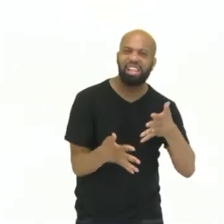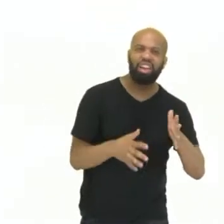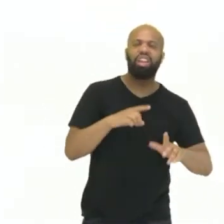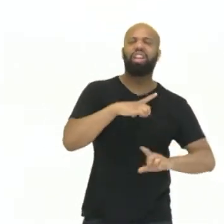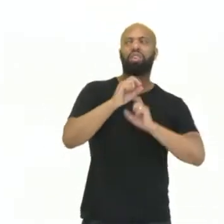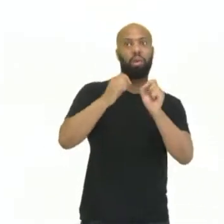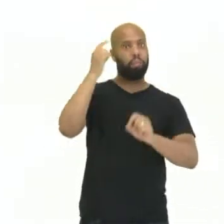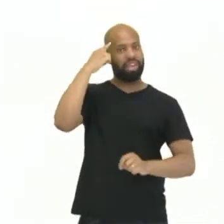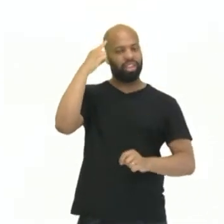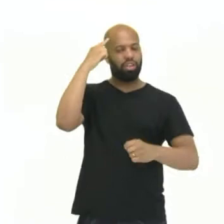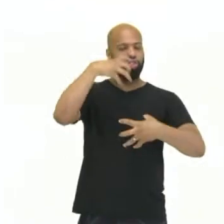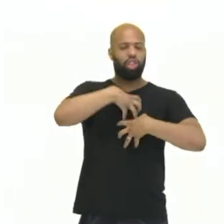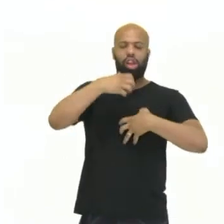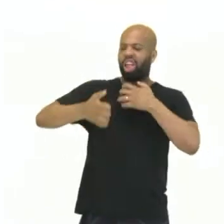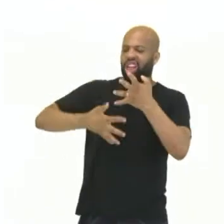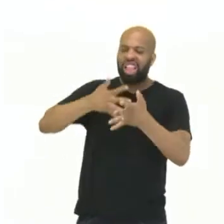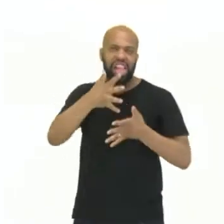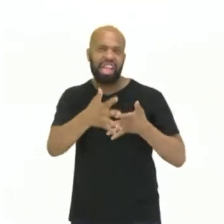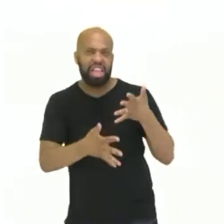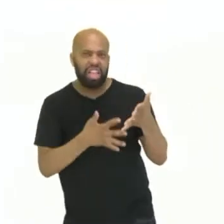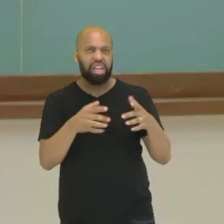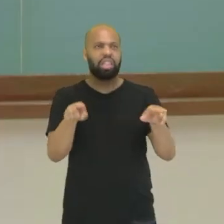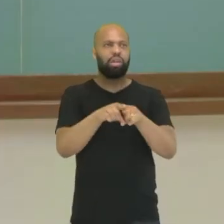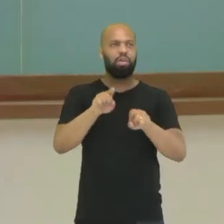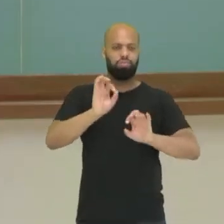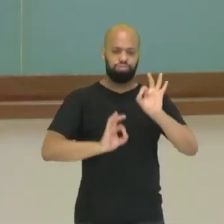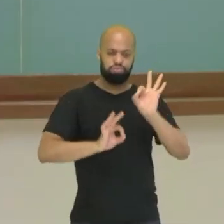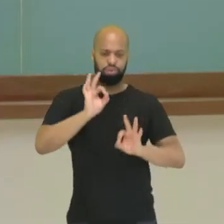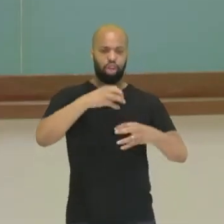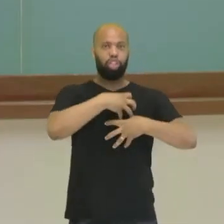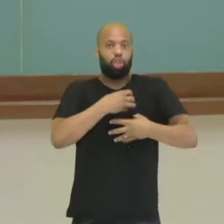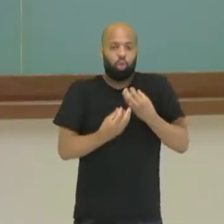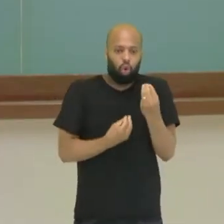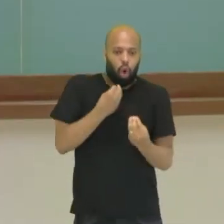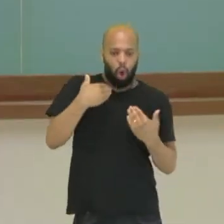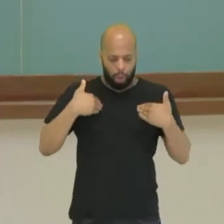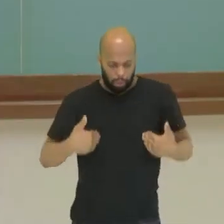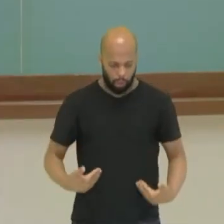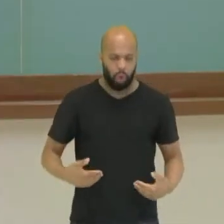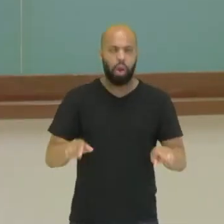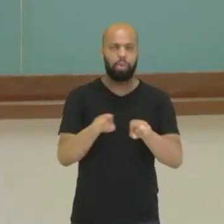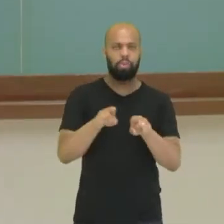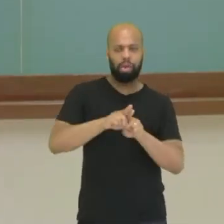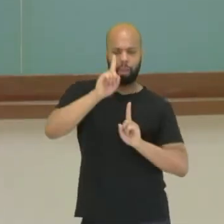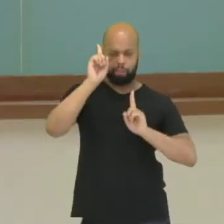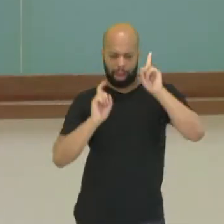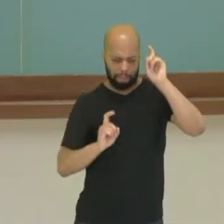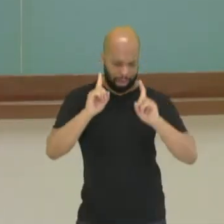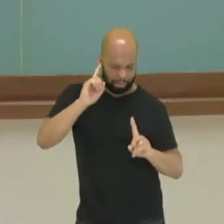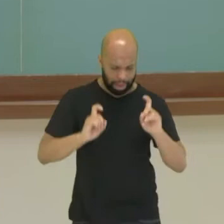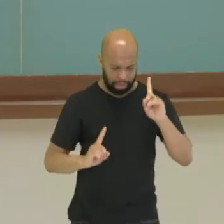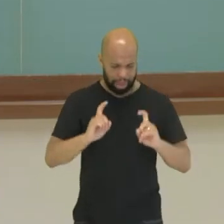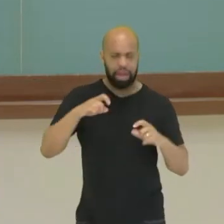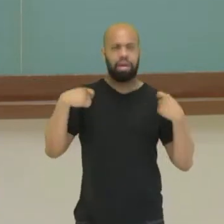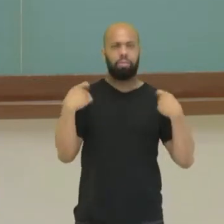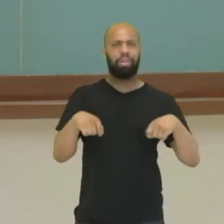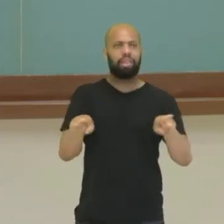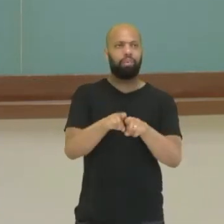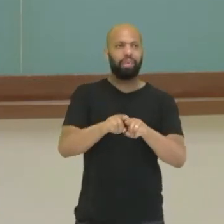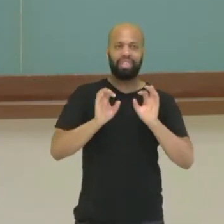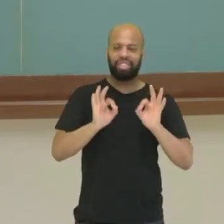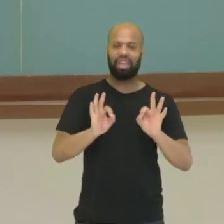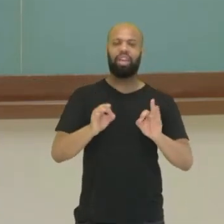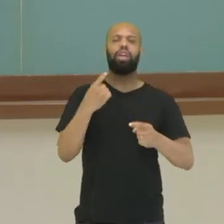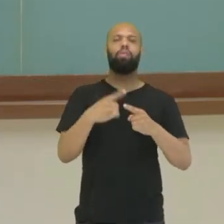voz. Ou vai preparar jogos pensando na agilidade corporal, né? Os movimentos que eu preciso fazer. Então, cada